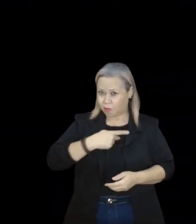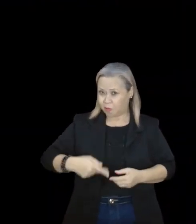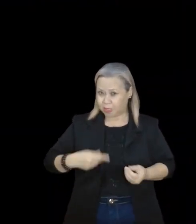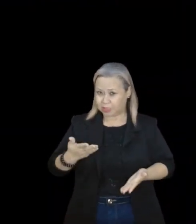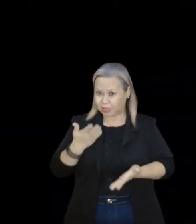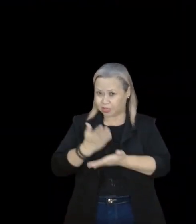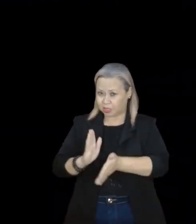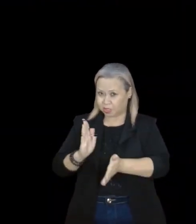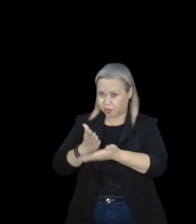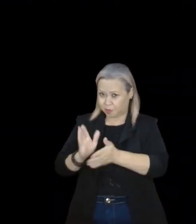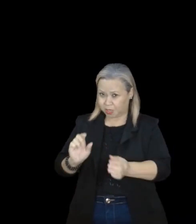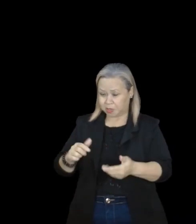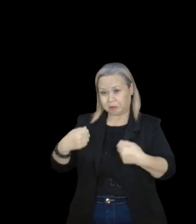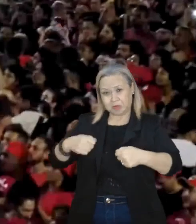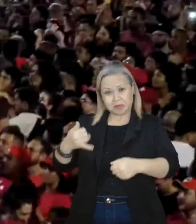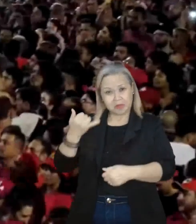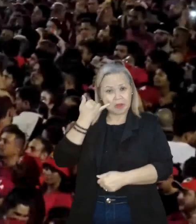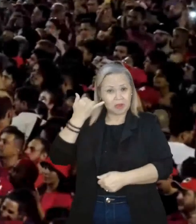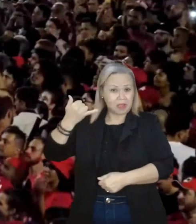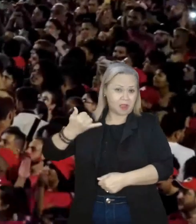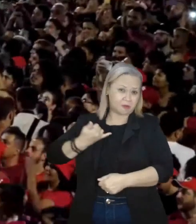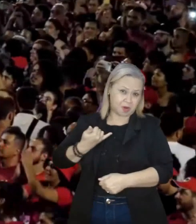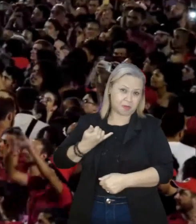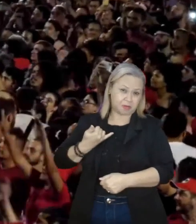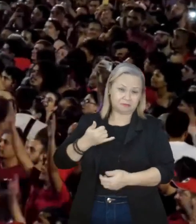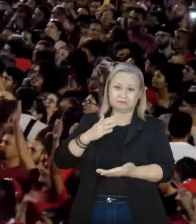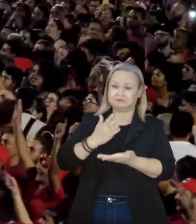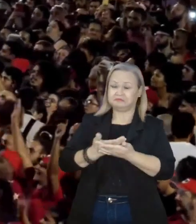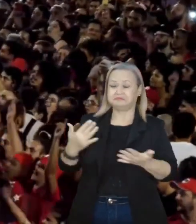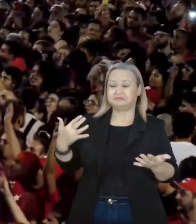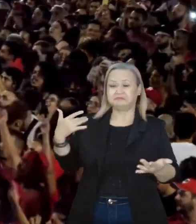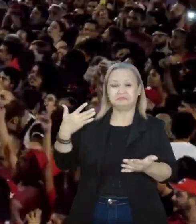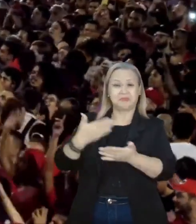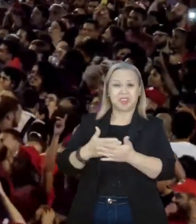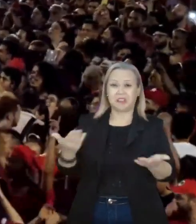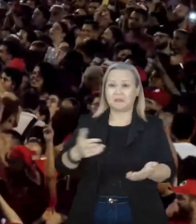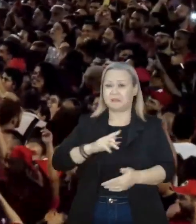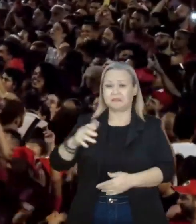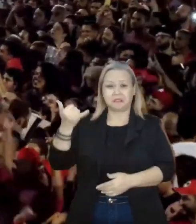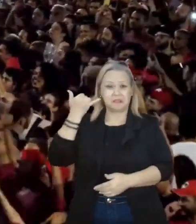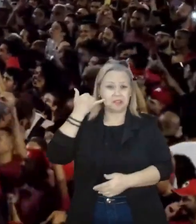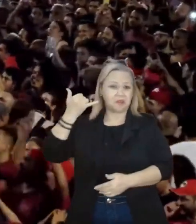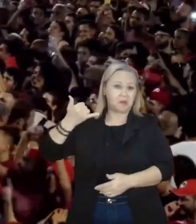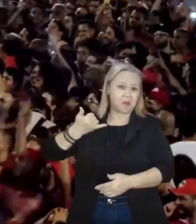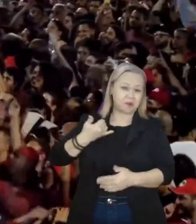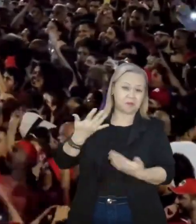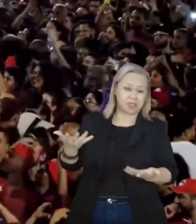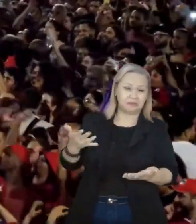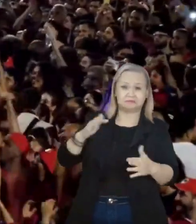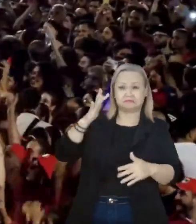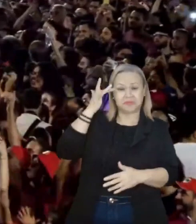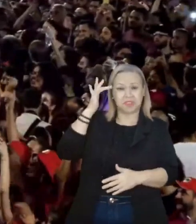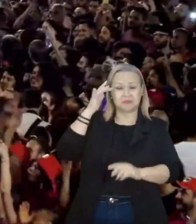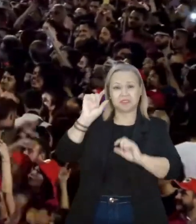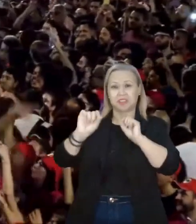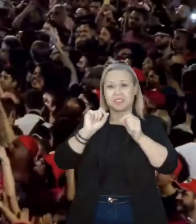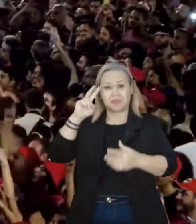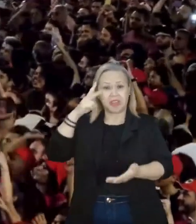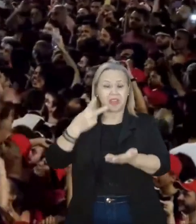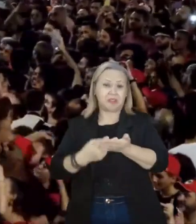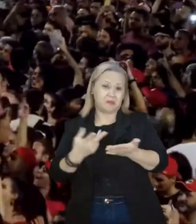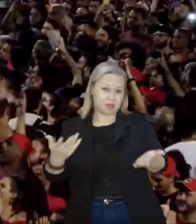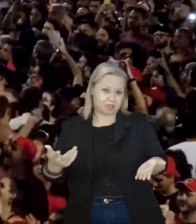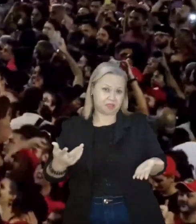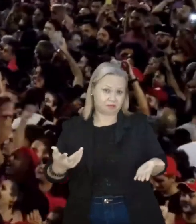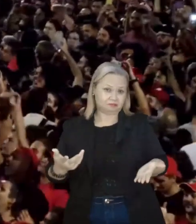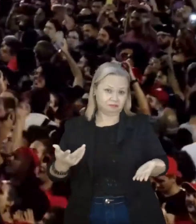derrota. Ele até agora não ligou, não sei se vai ligar e não sei se vai reconhecer. De qualquer